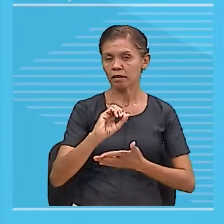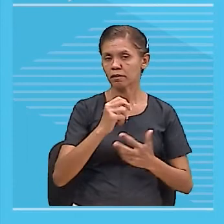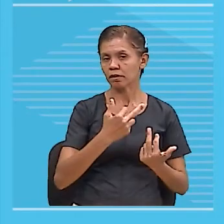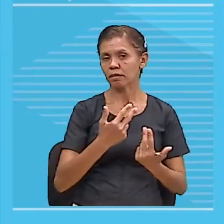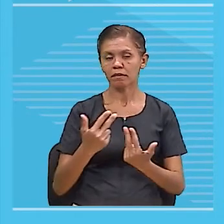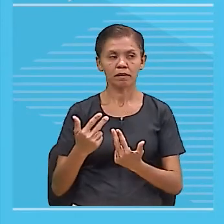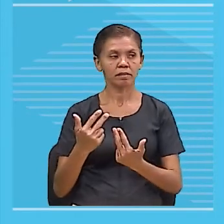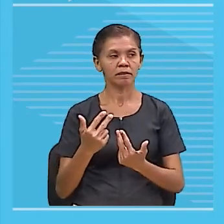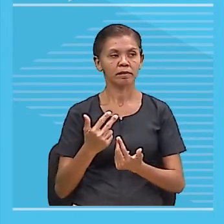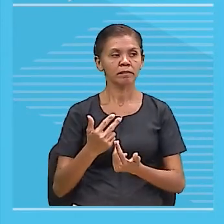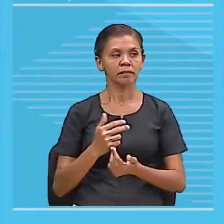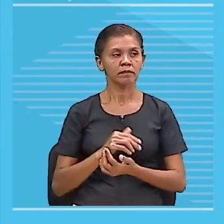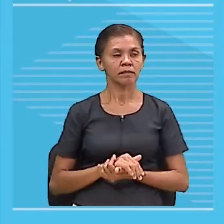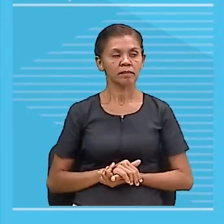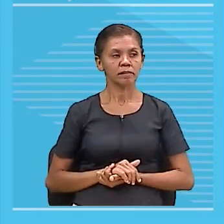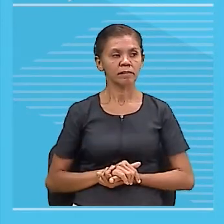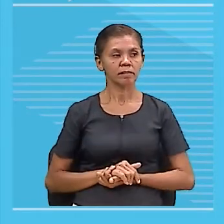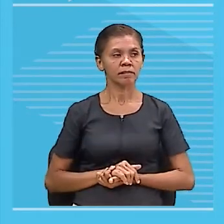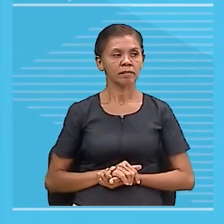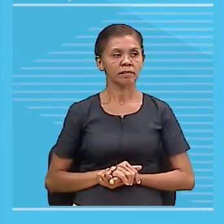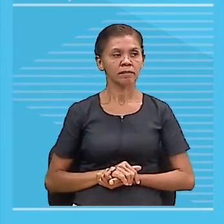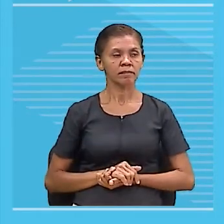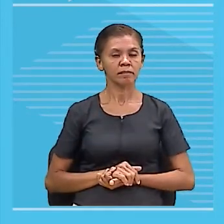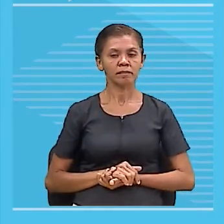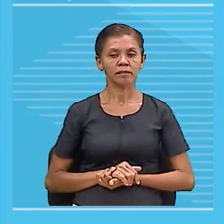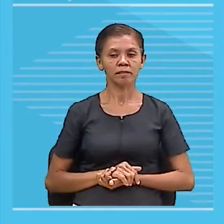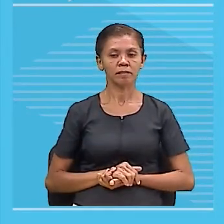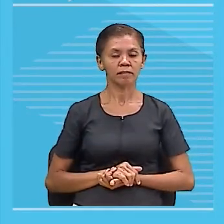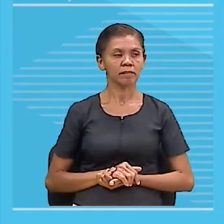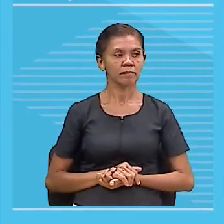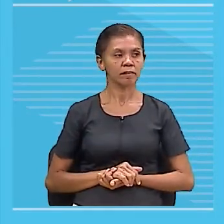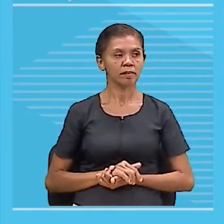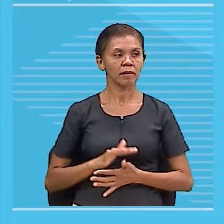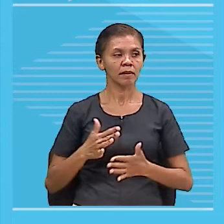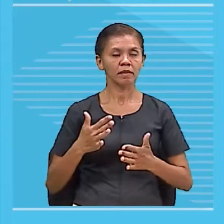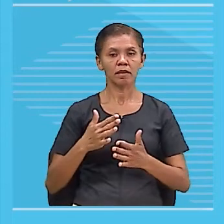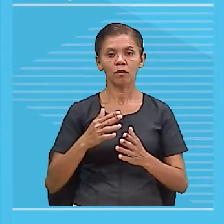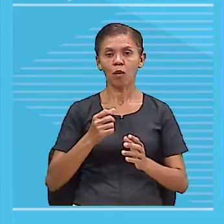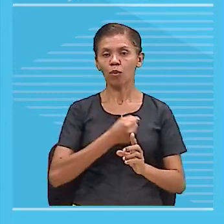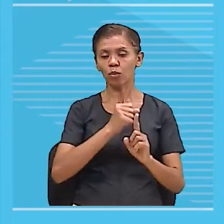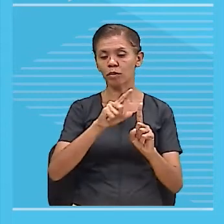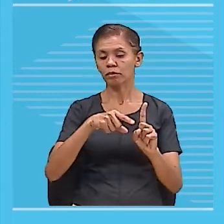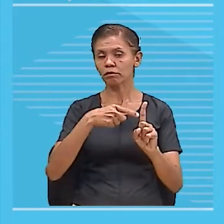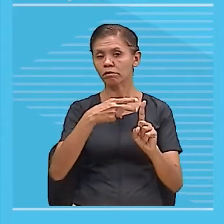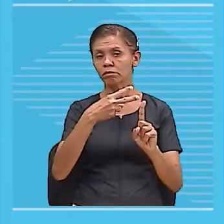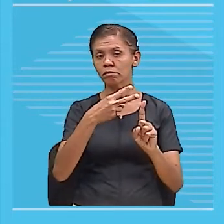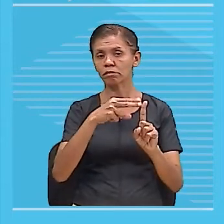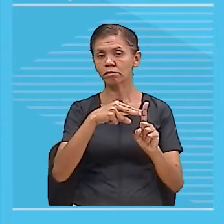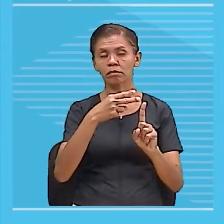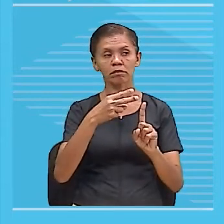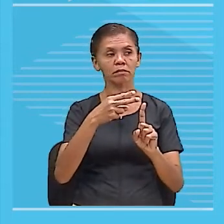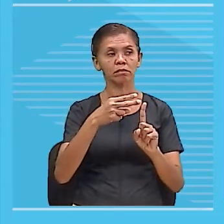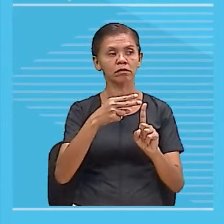eu tenho uma divisão de potências de mesma base, eu uso a propriedadezinha de que eu